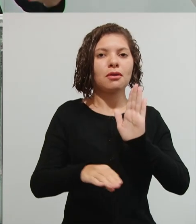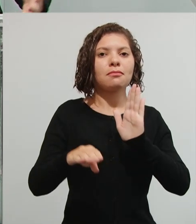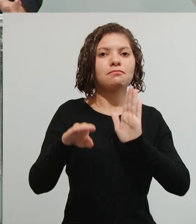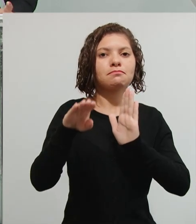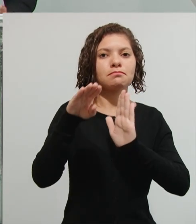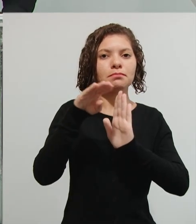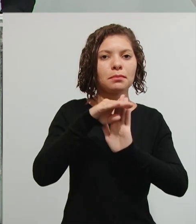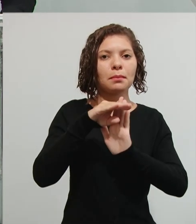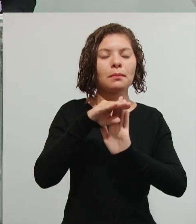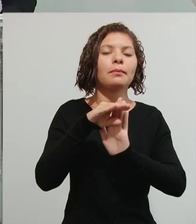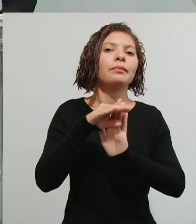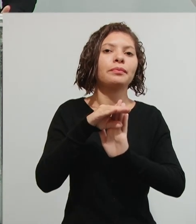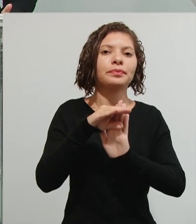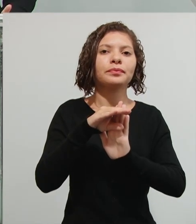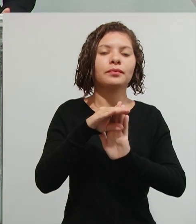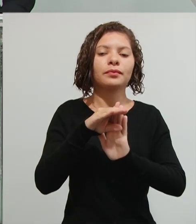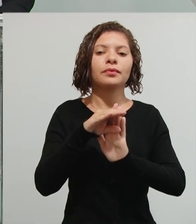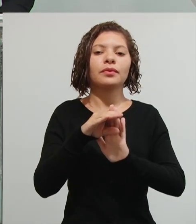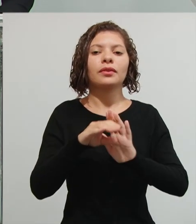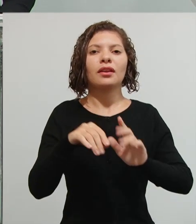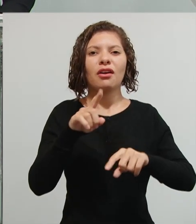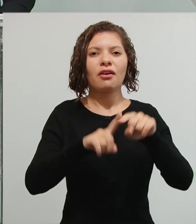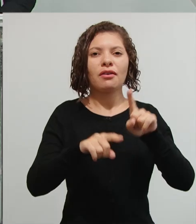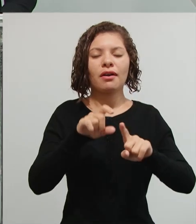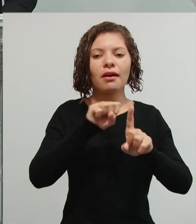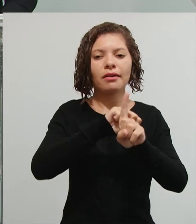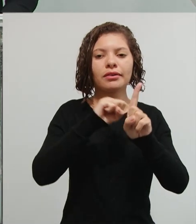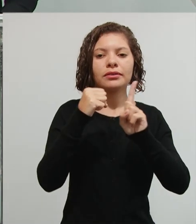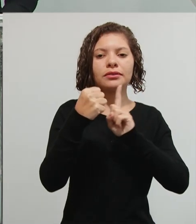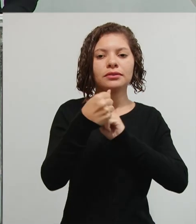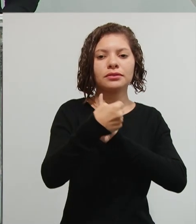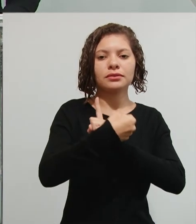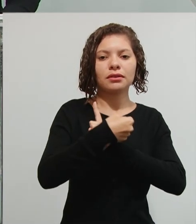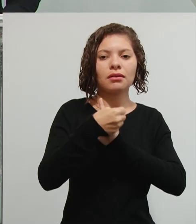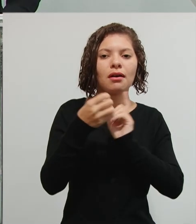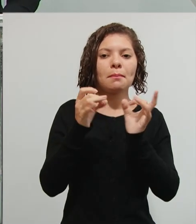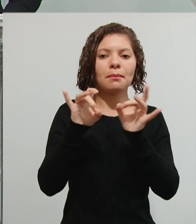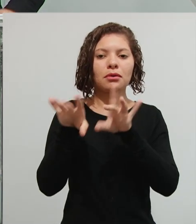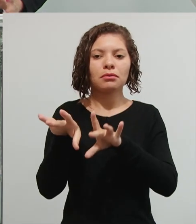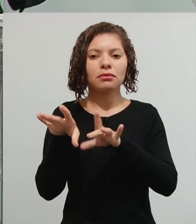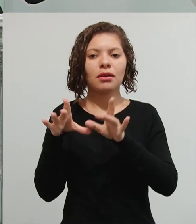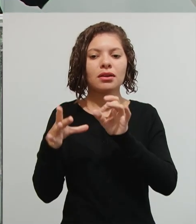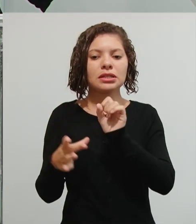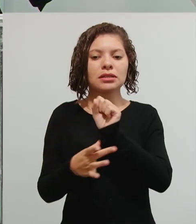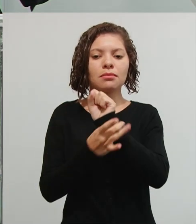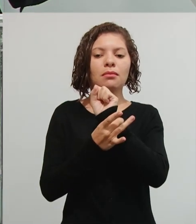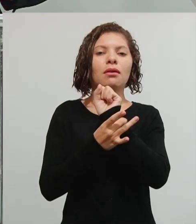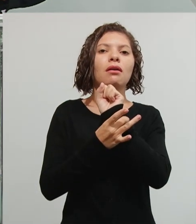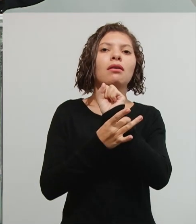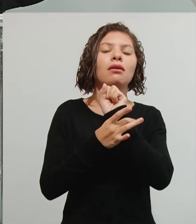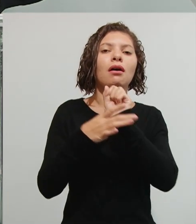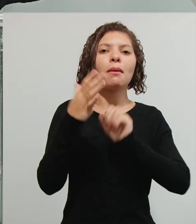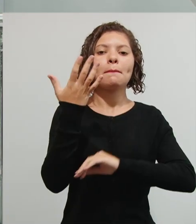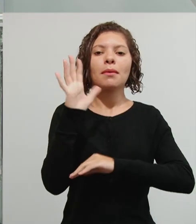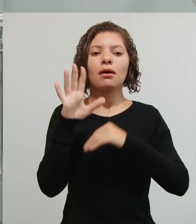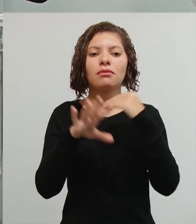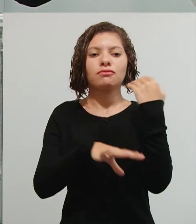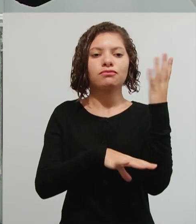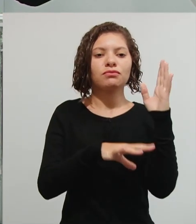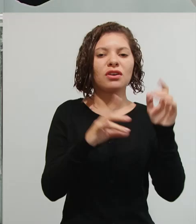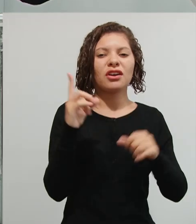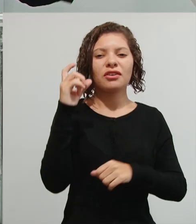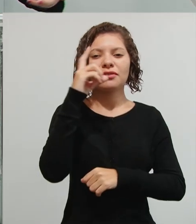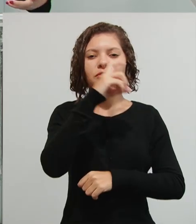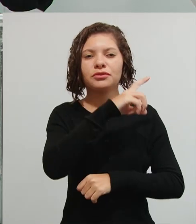sociais às vezes, abandonar outras medidas, por exemplo, de proteção ambiental. É muito difícil a gente conseguir fazer tudo ao